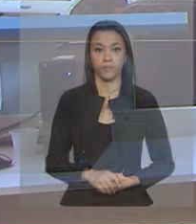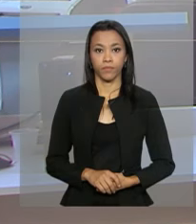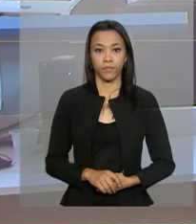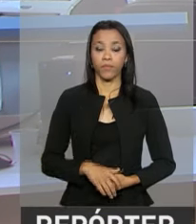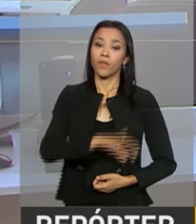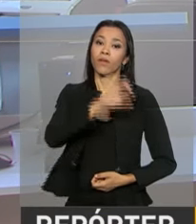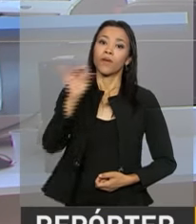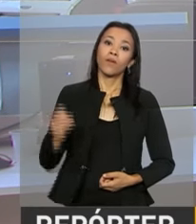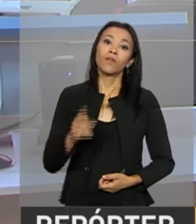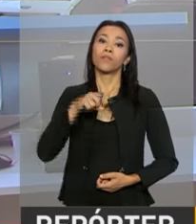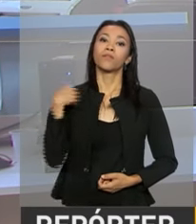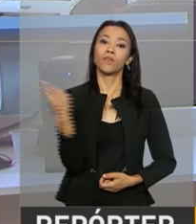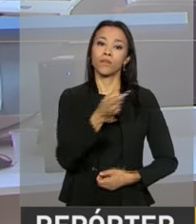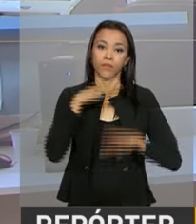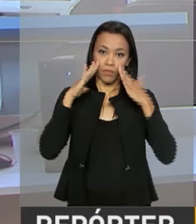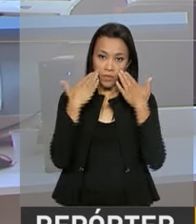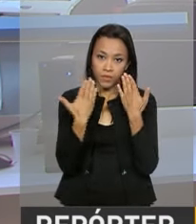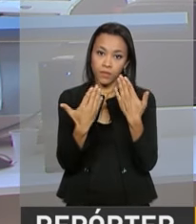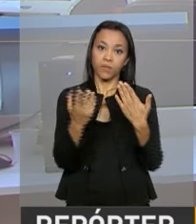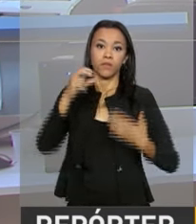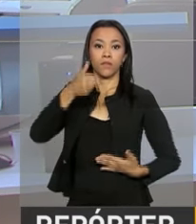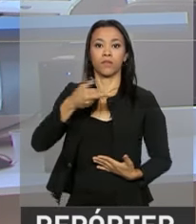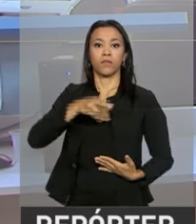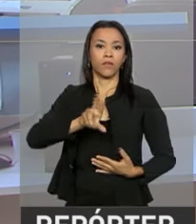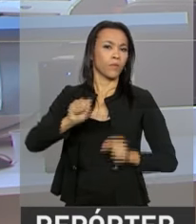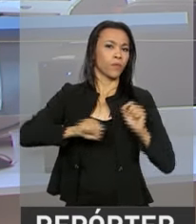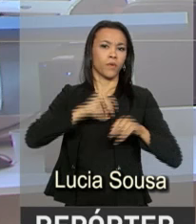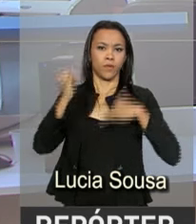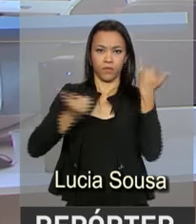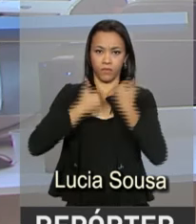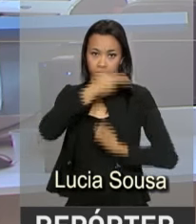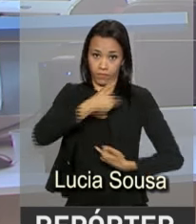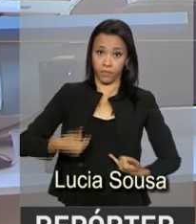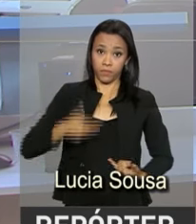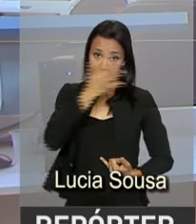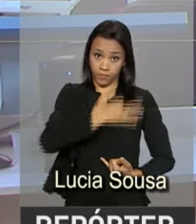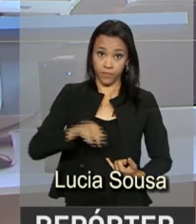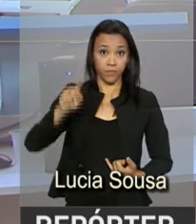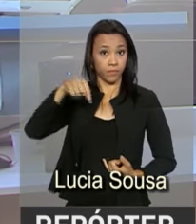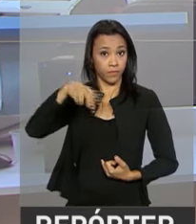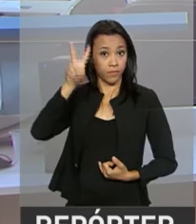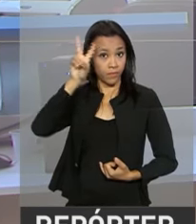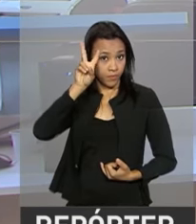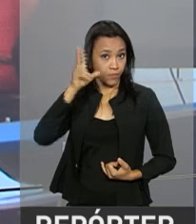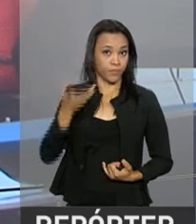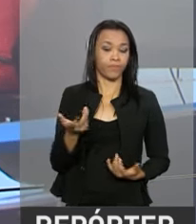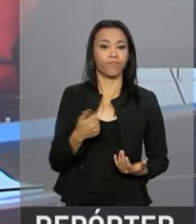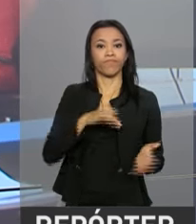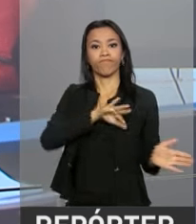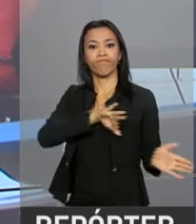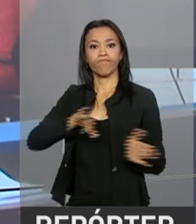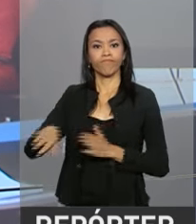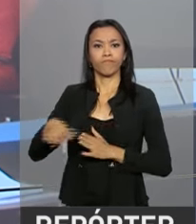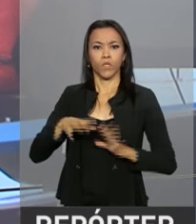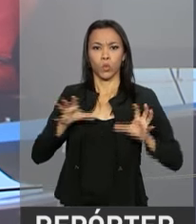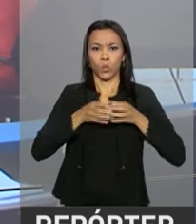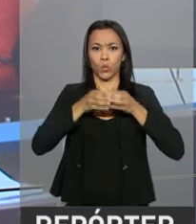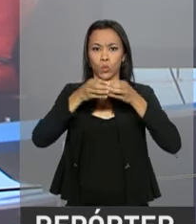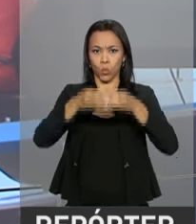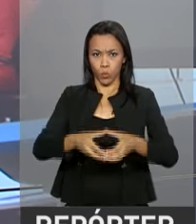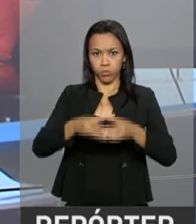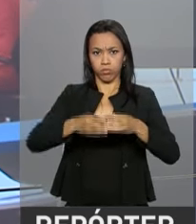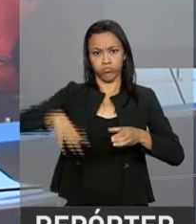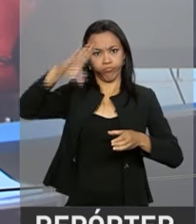Olá, estamos de volta com repórter MBR e as notícias do governo federal desta segunda-feira. Tropas brasileiras